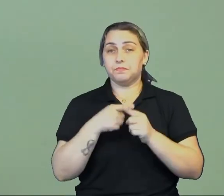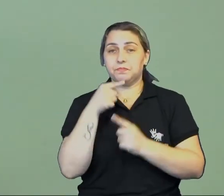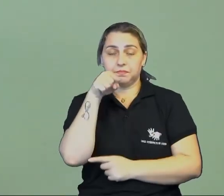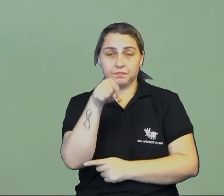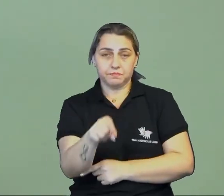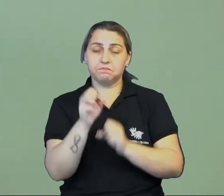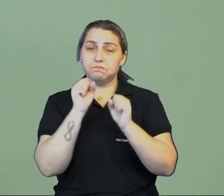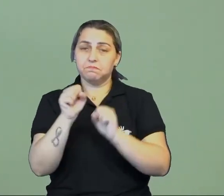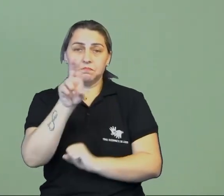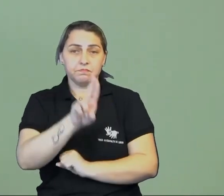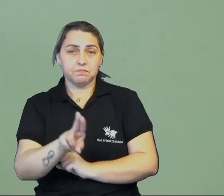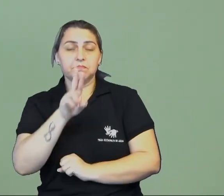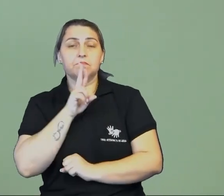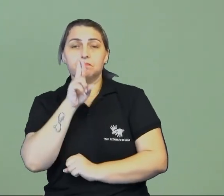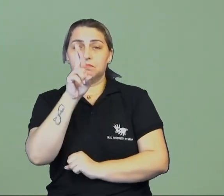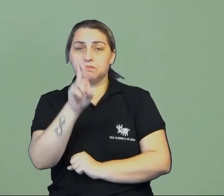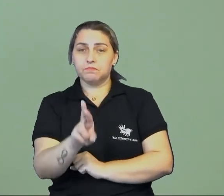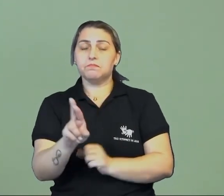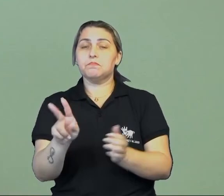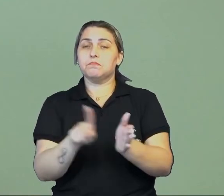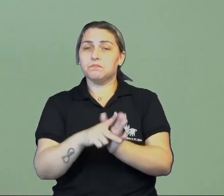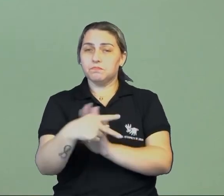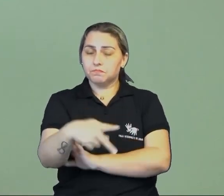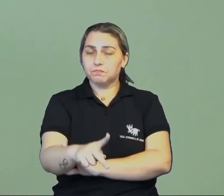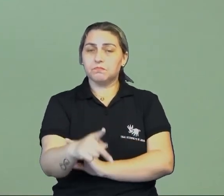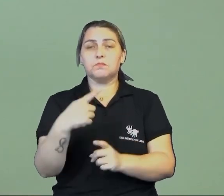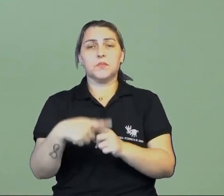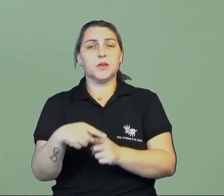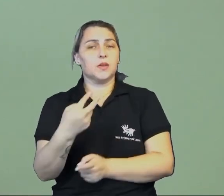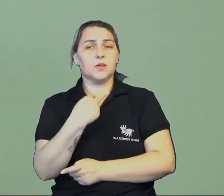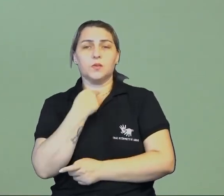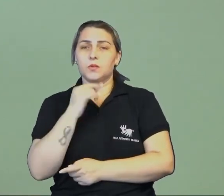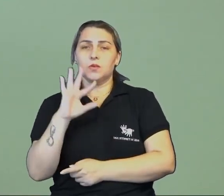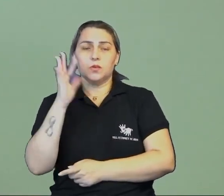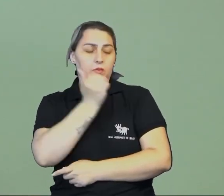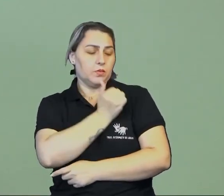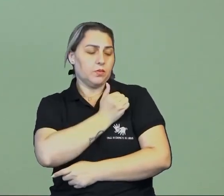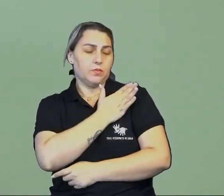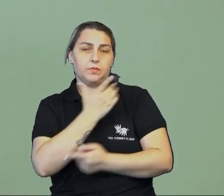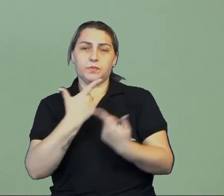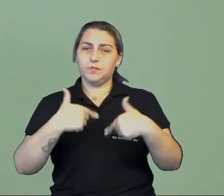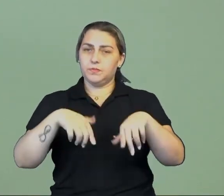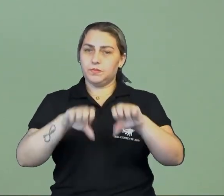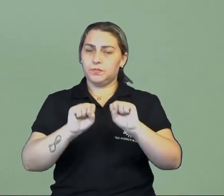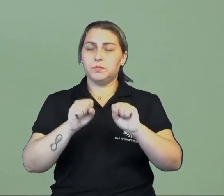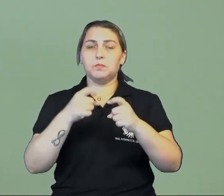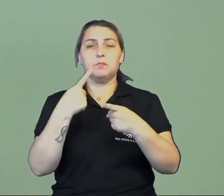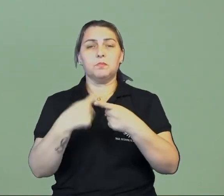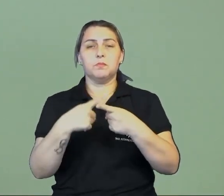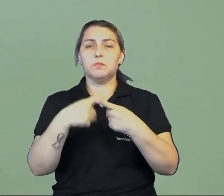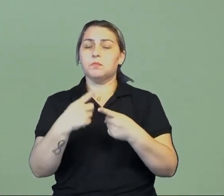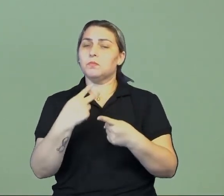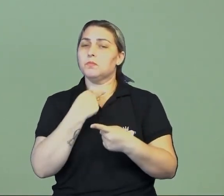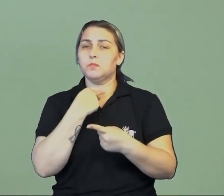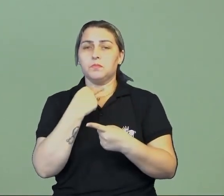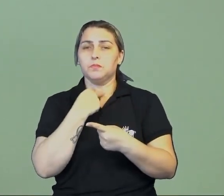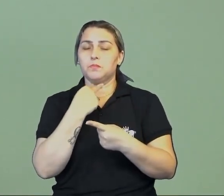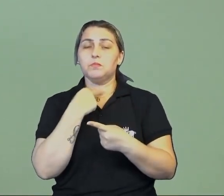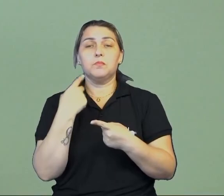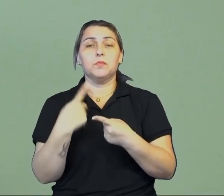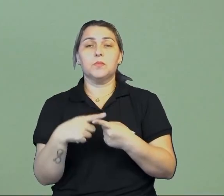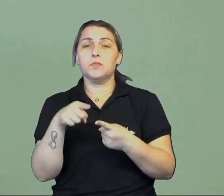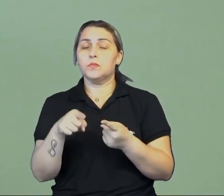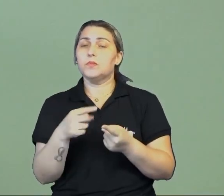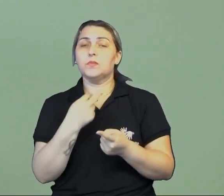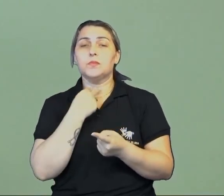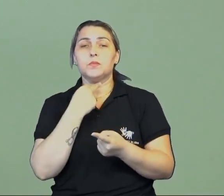você pode usar essa resposta a seu favor. Por que não pode acontecer o preconceito linguístico? Por que ele não pode acontecer? Por que